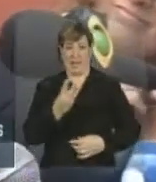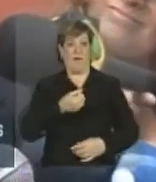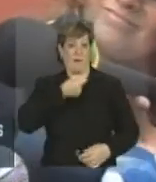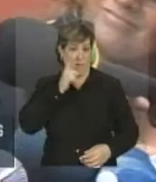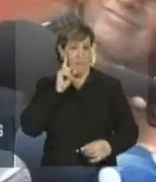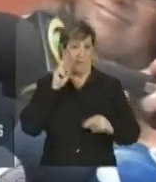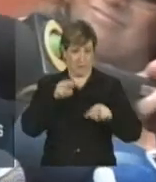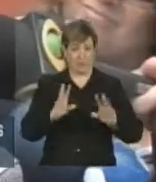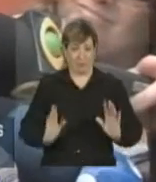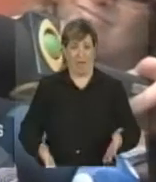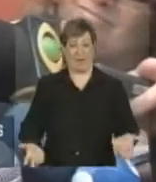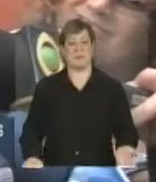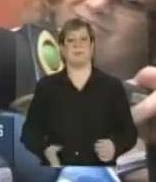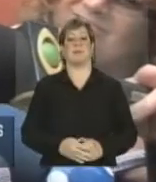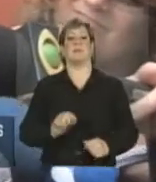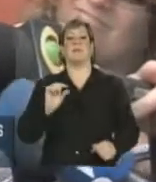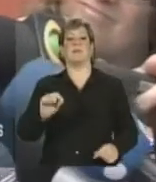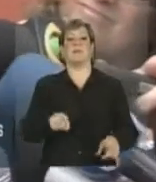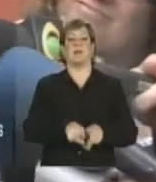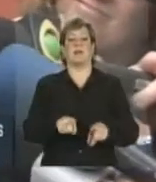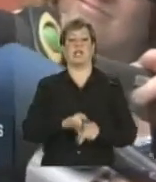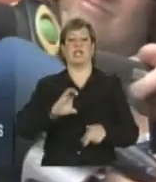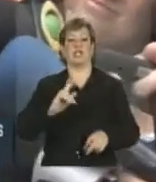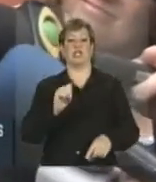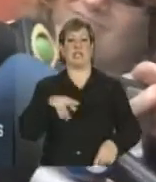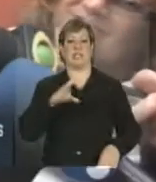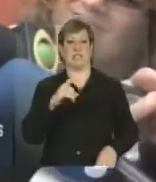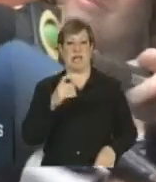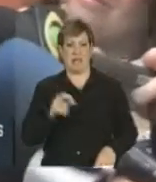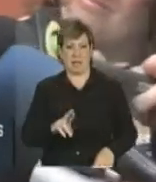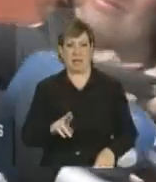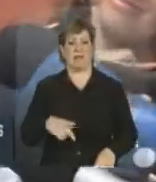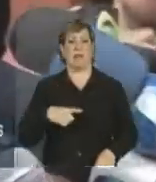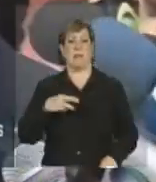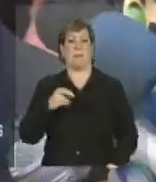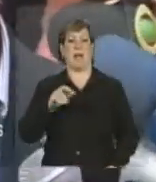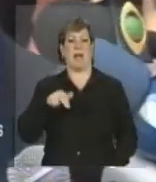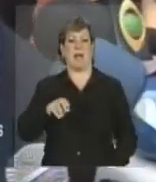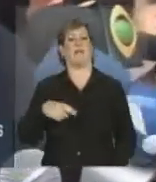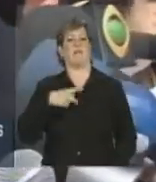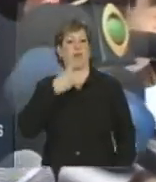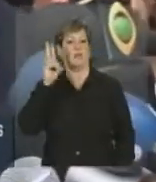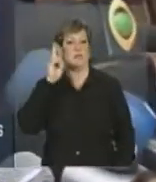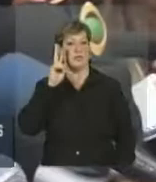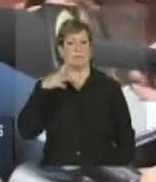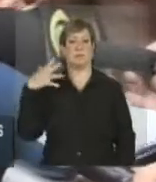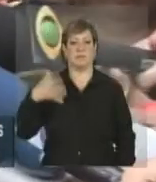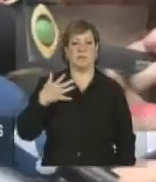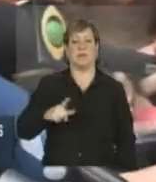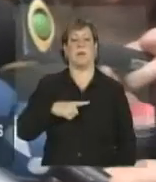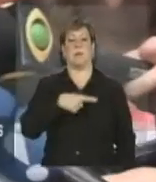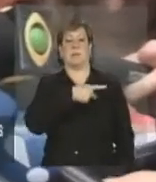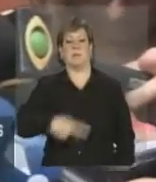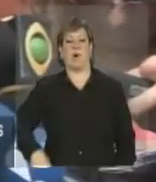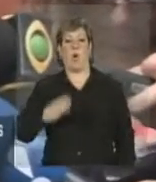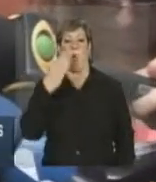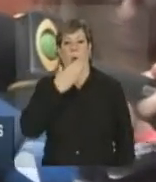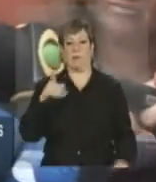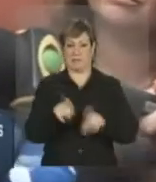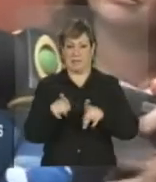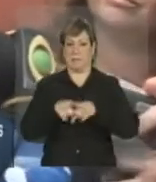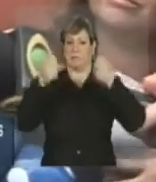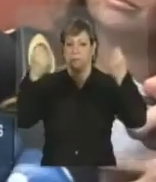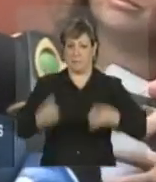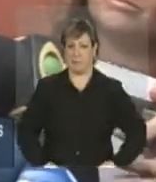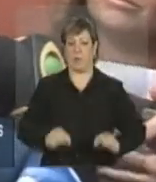a chanceler Marianne Hellolgin, e isso aí também está presente no discurso do anfitrião, Juan Manuel Santos,